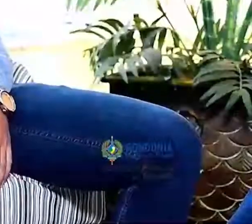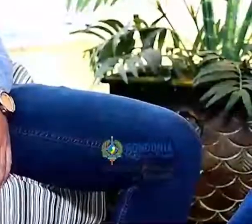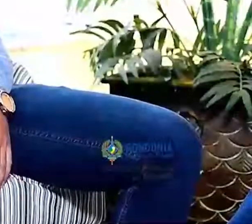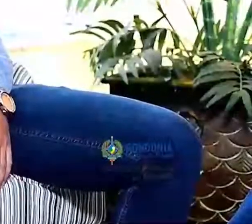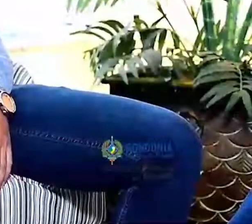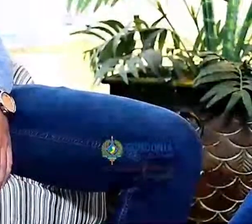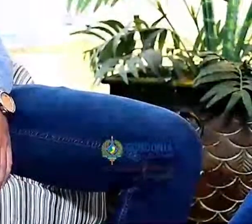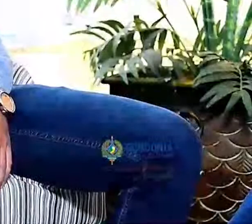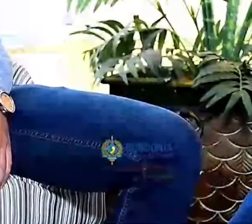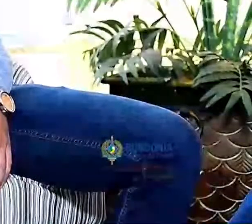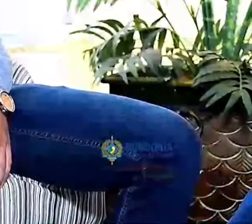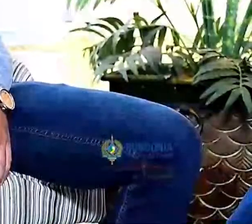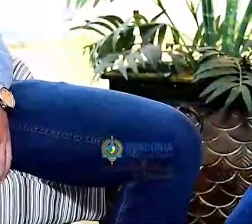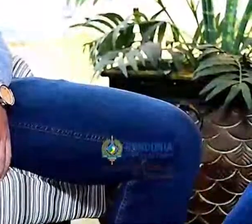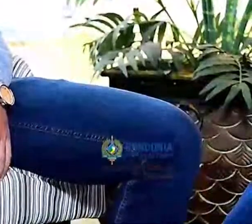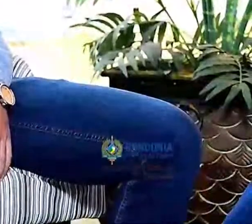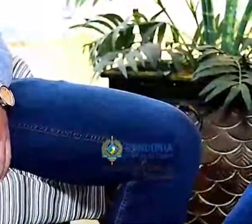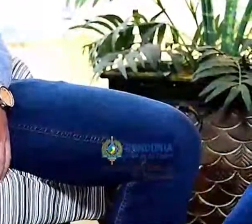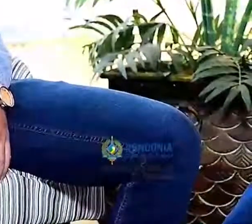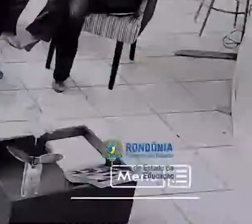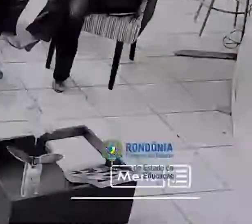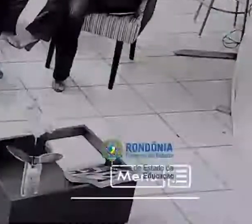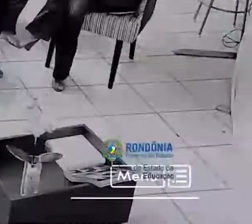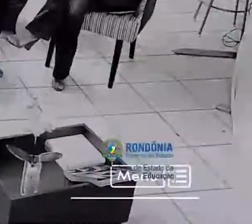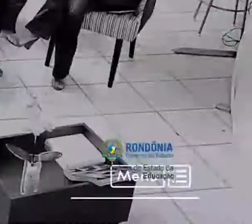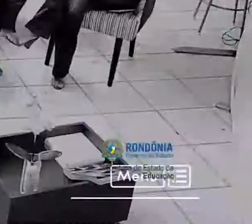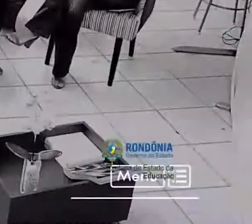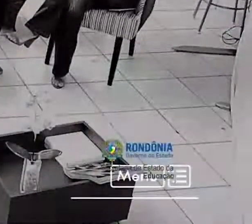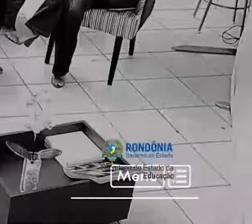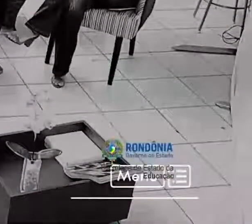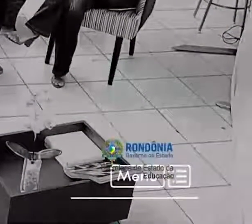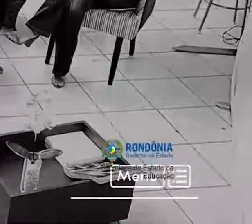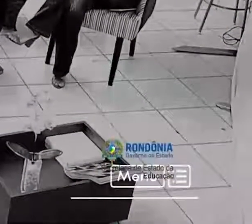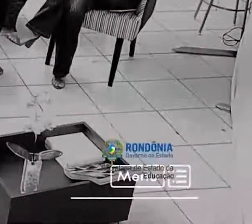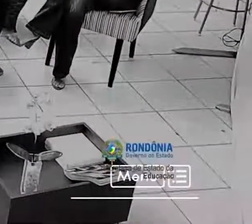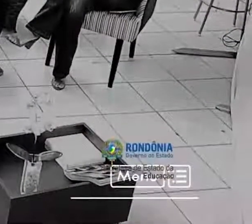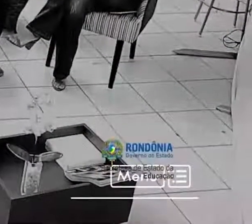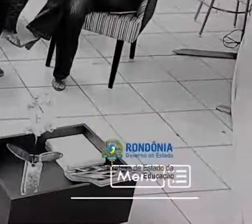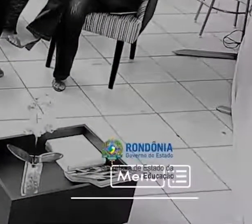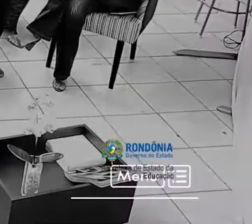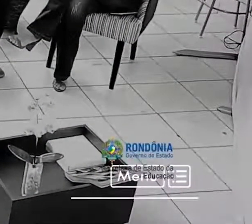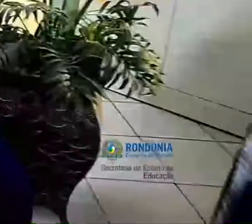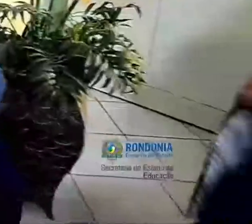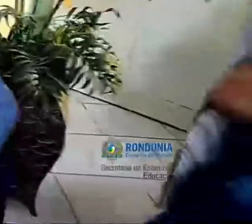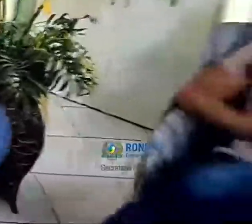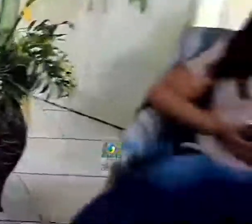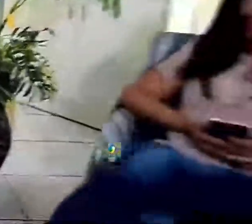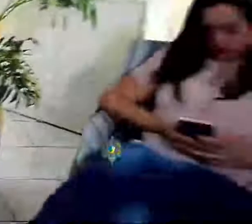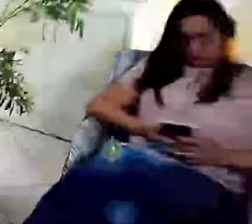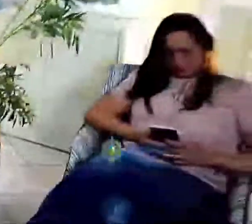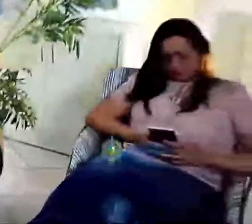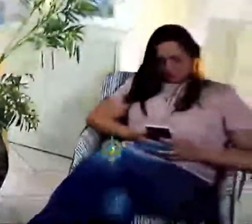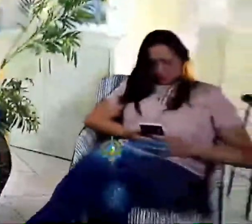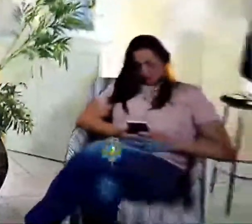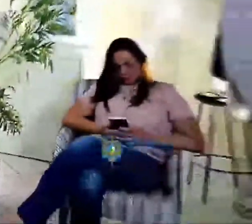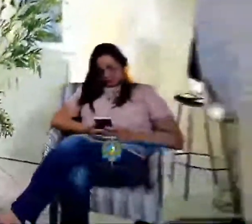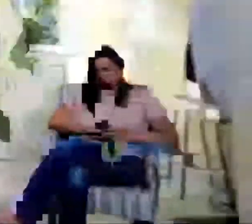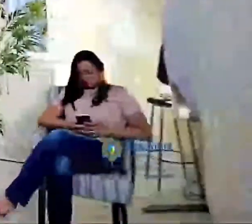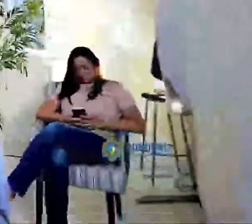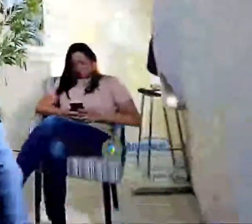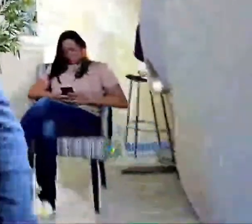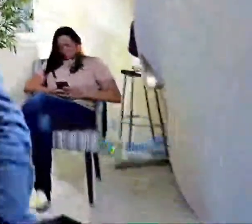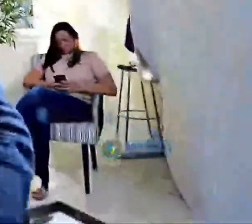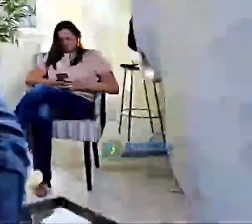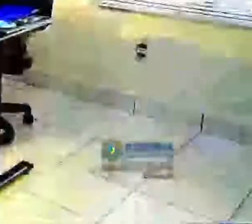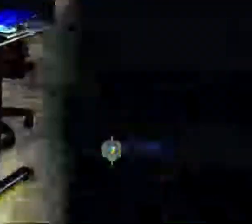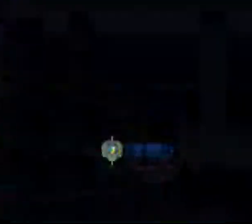nosso candidato. E você, acha que a postura dele está correta para uma entrevista de emprego? Quando finalmente é chamado, ele